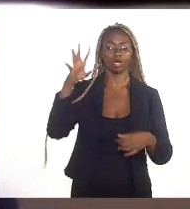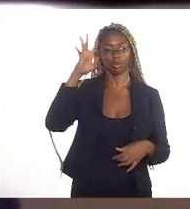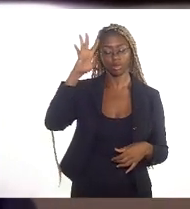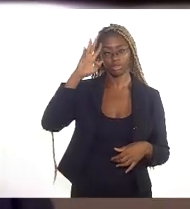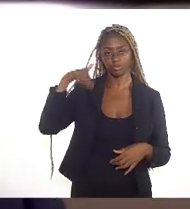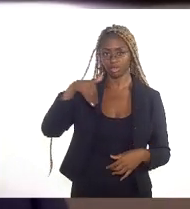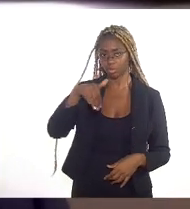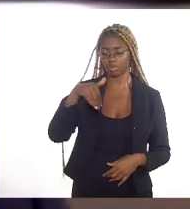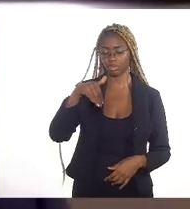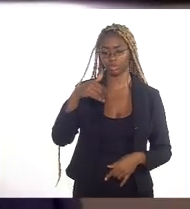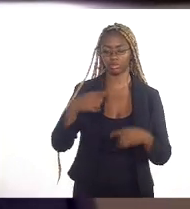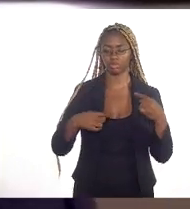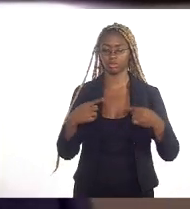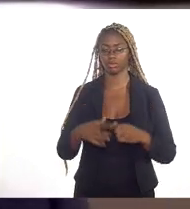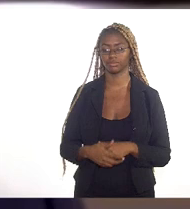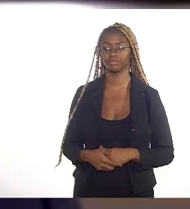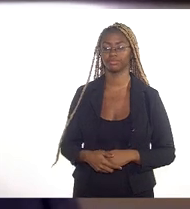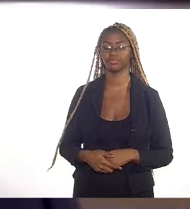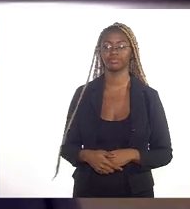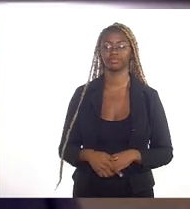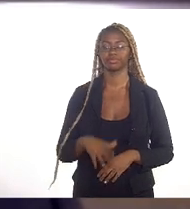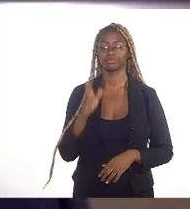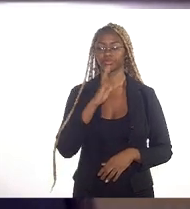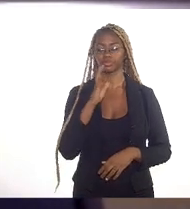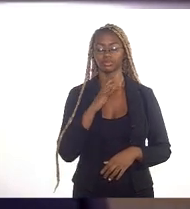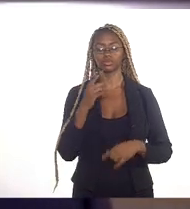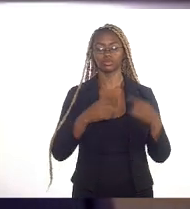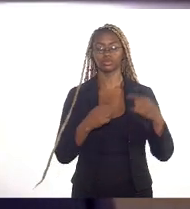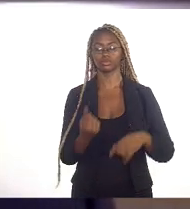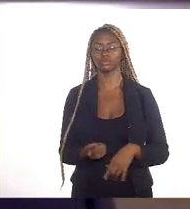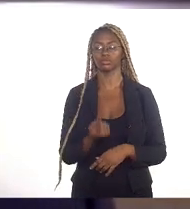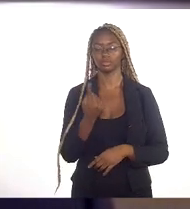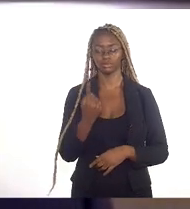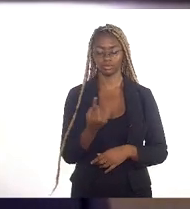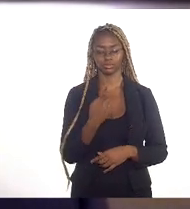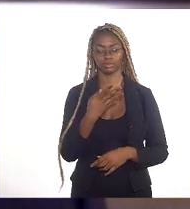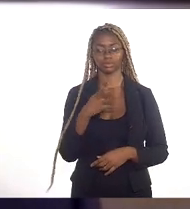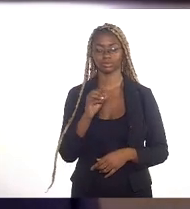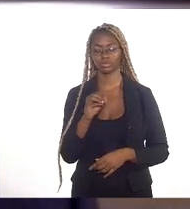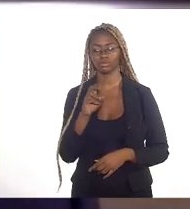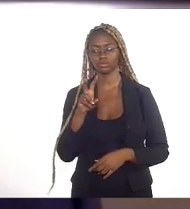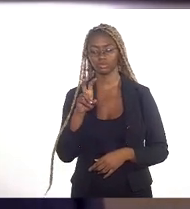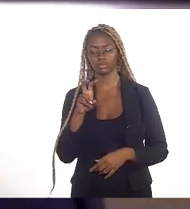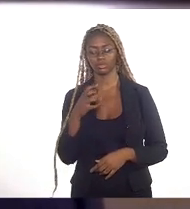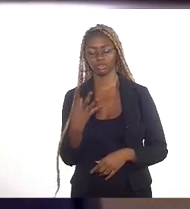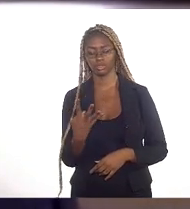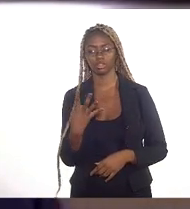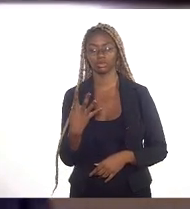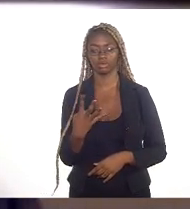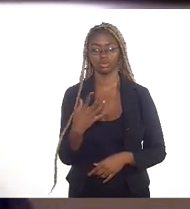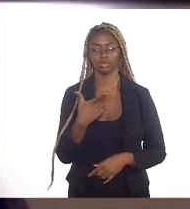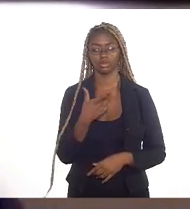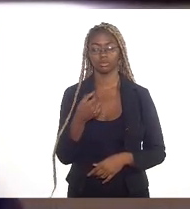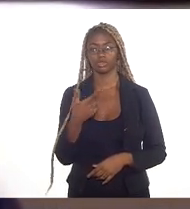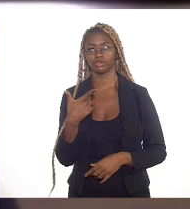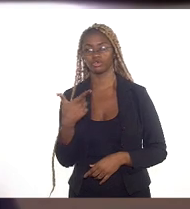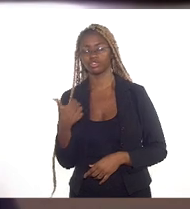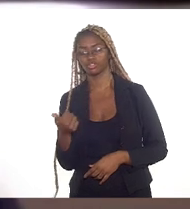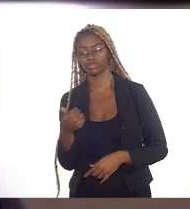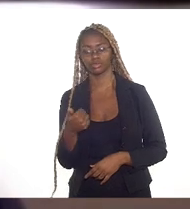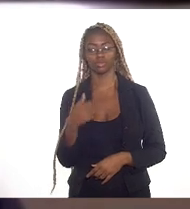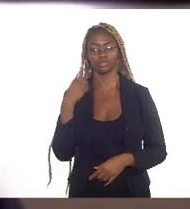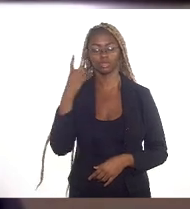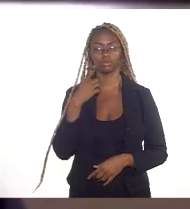próxima. Anuncio, em regime de urgência e discussão única, projeto de lei 4054 de 2021, de autoria do deputado Sérgio